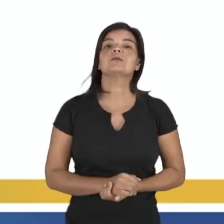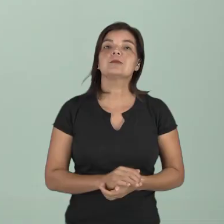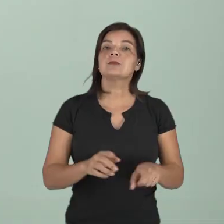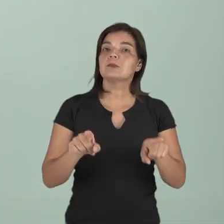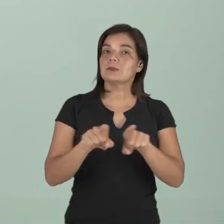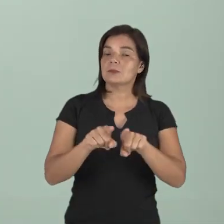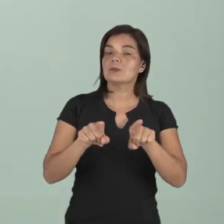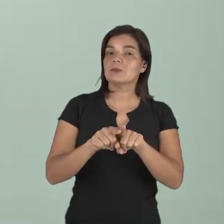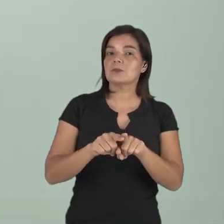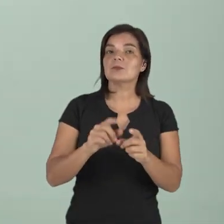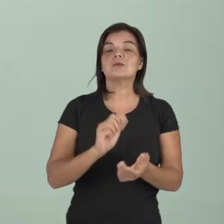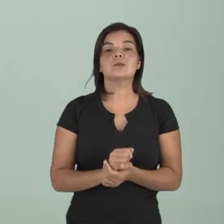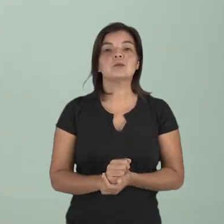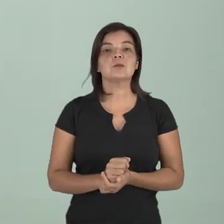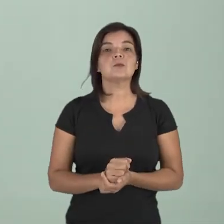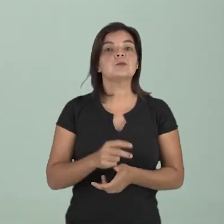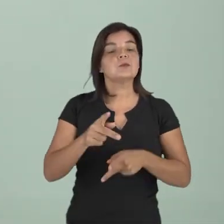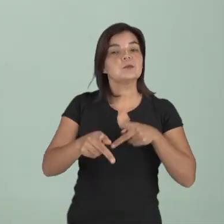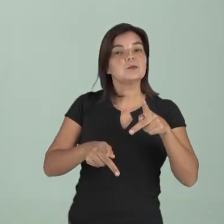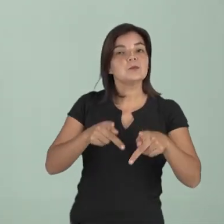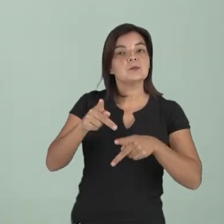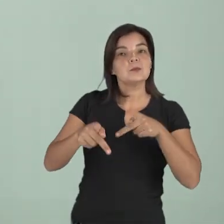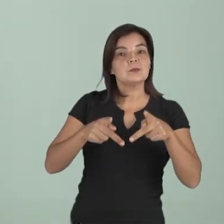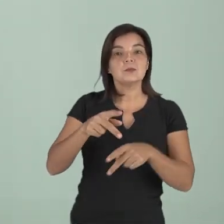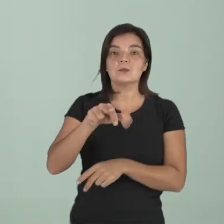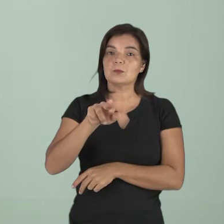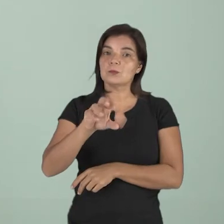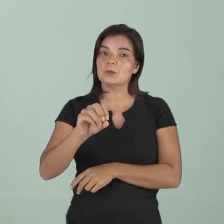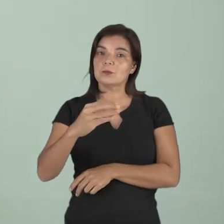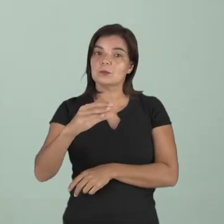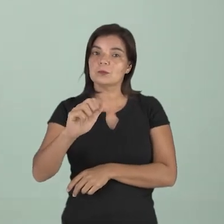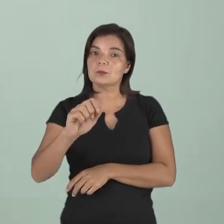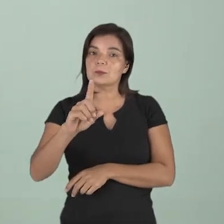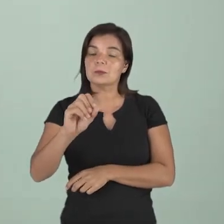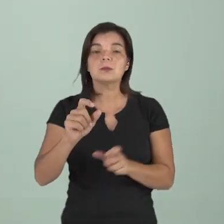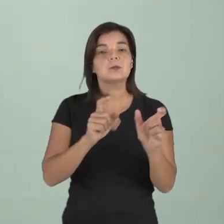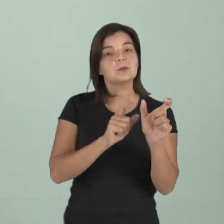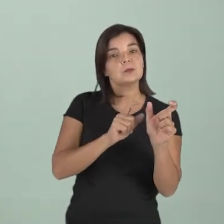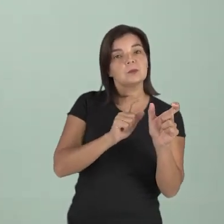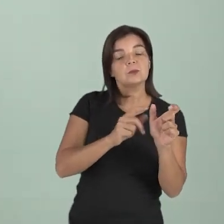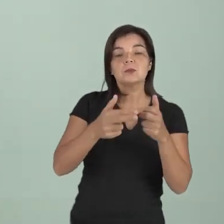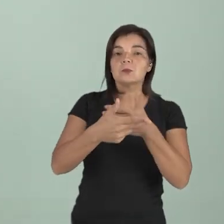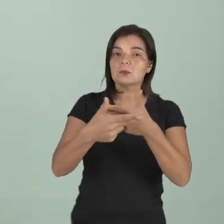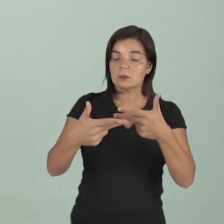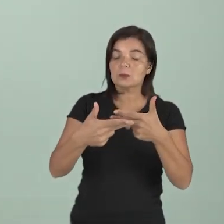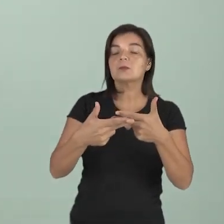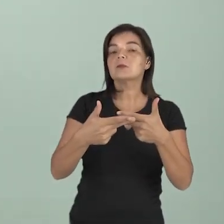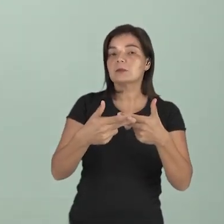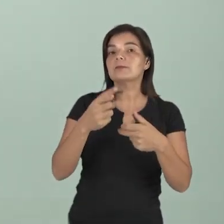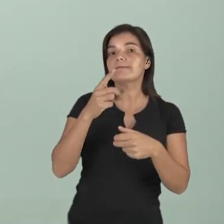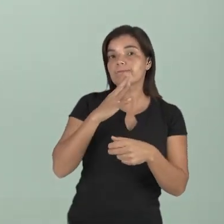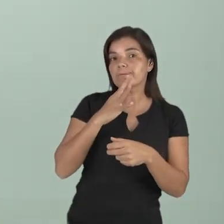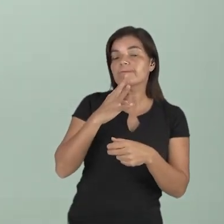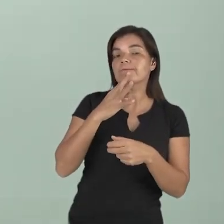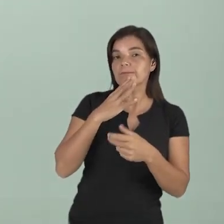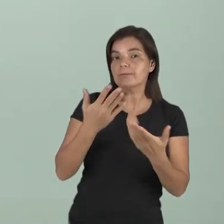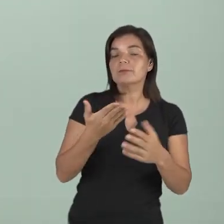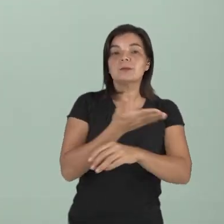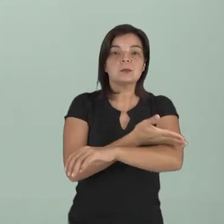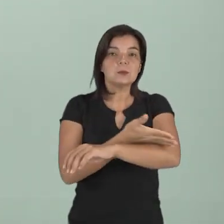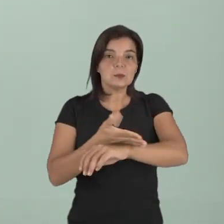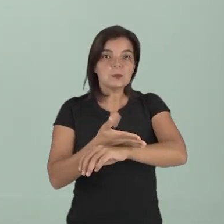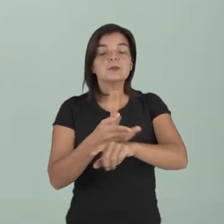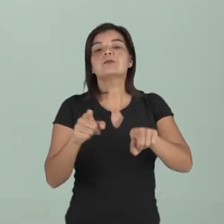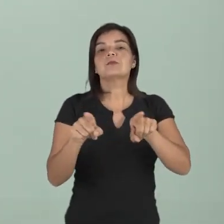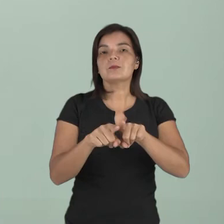que seriam chamados por essa população de roçado. Então são palavras e produtos e coisas que a gente conhece e está